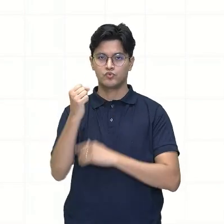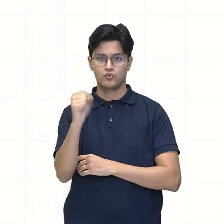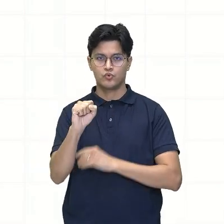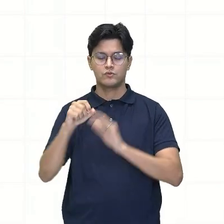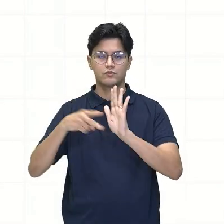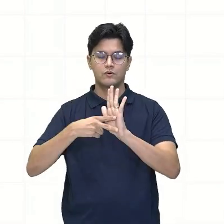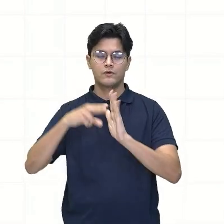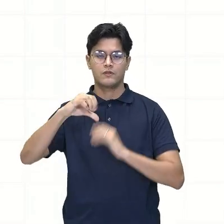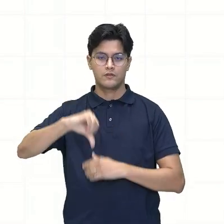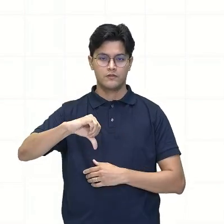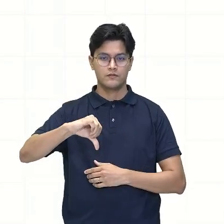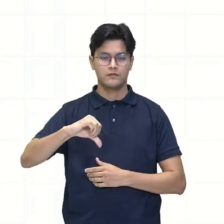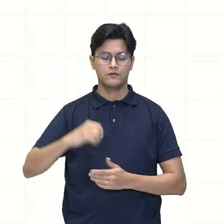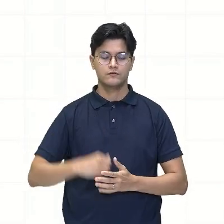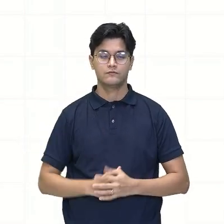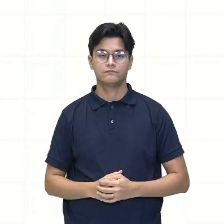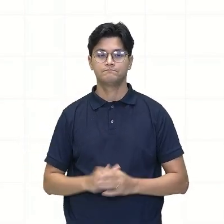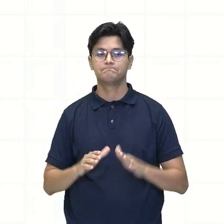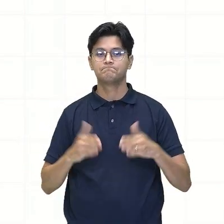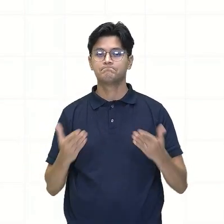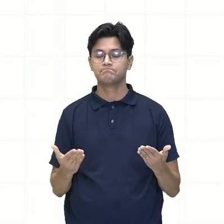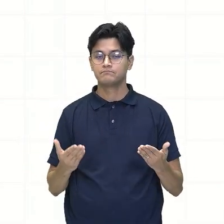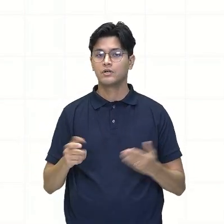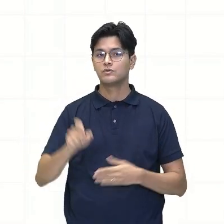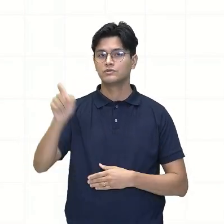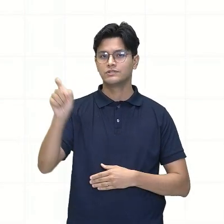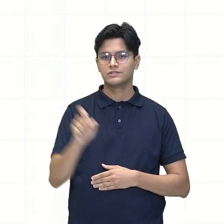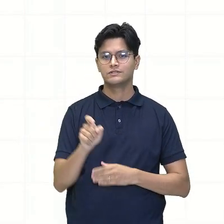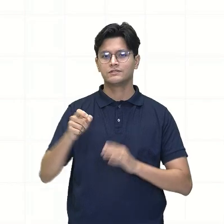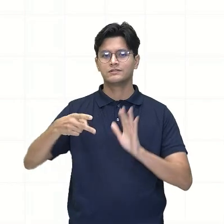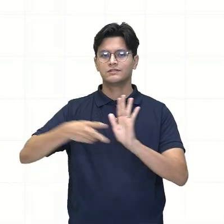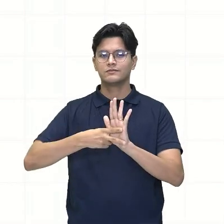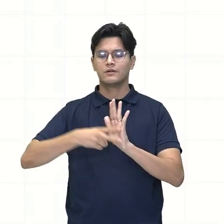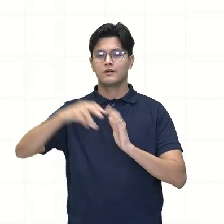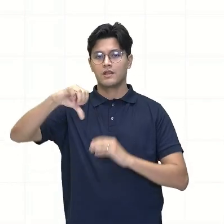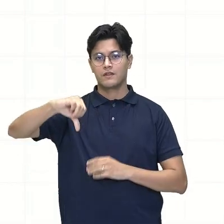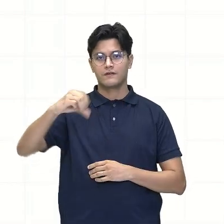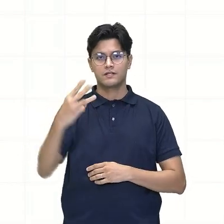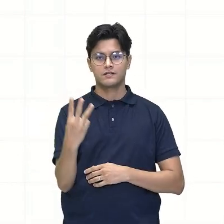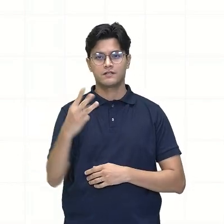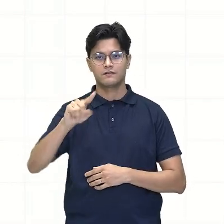Então, o valor de x é de exatamente